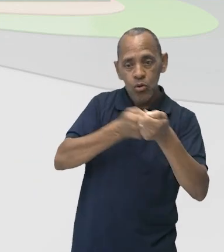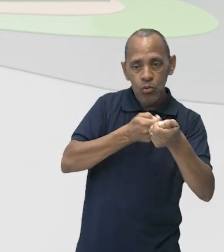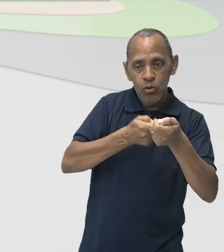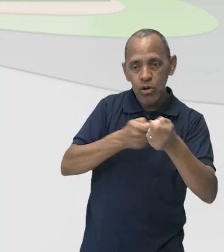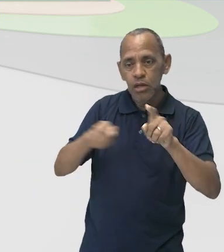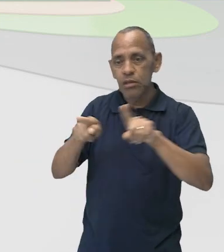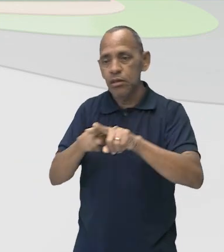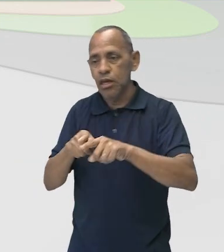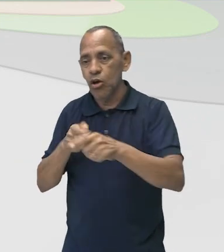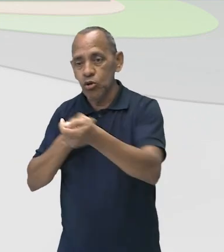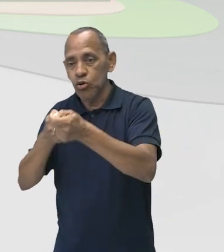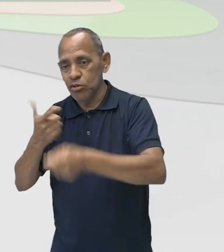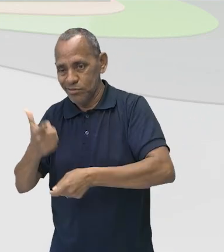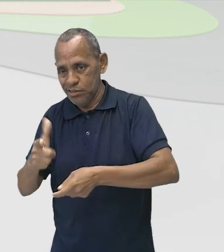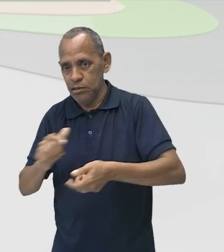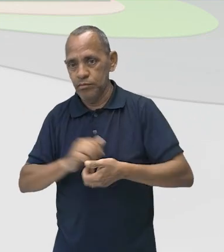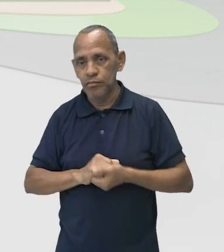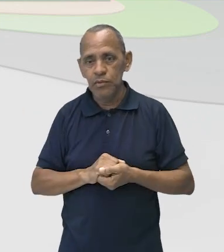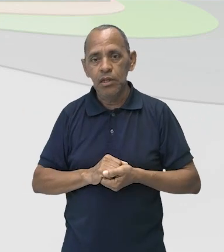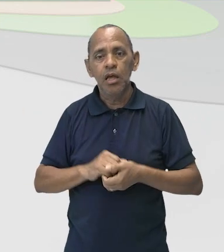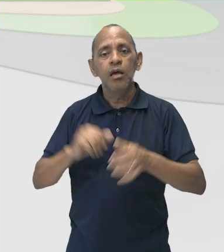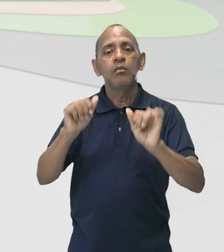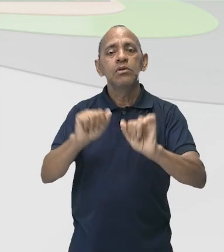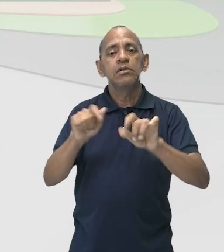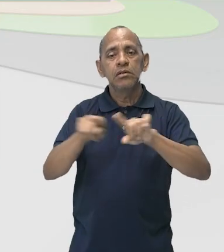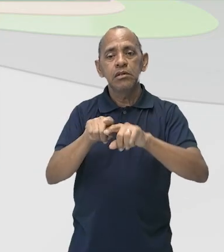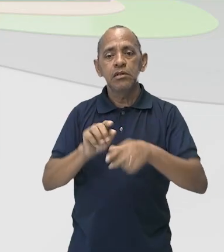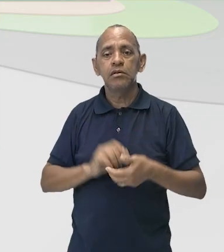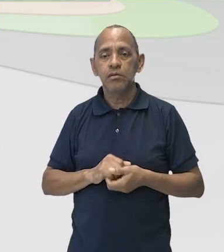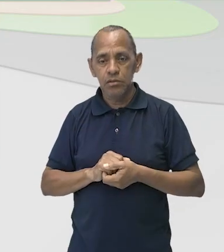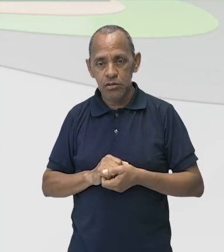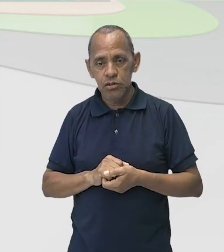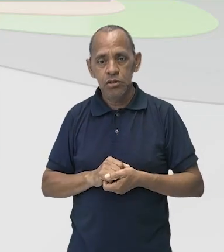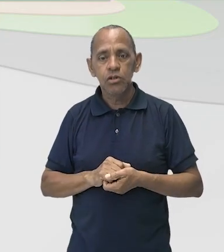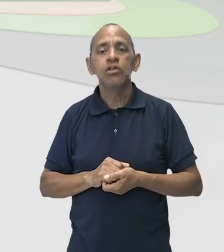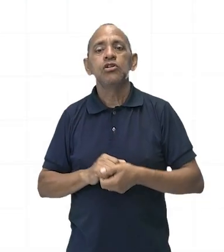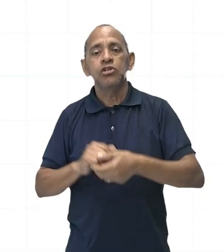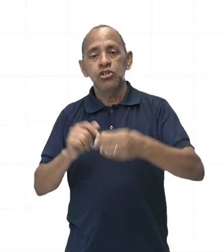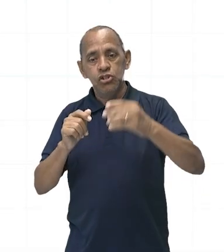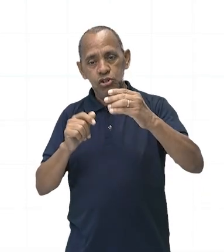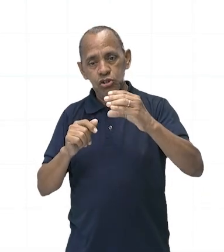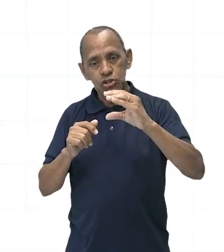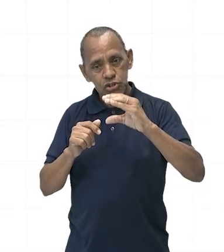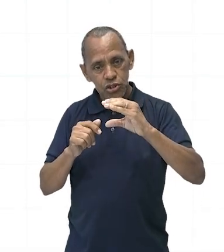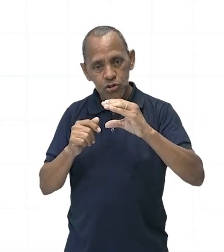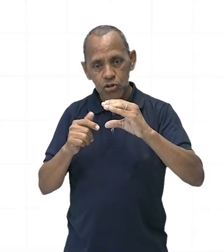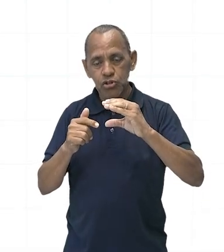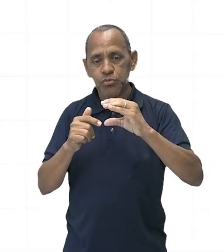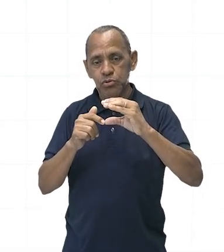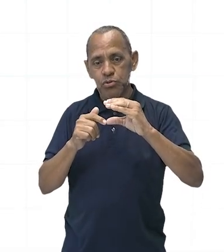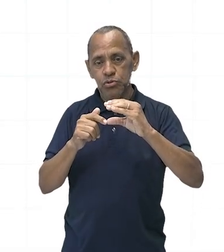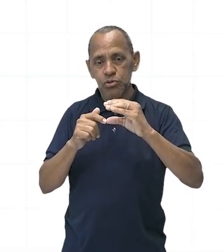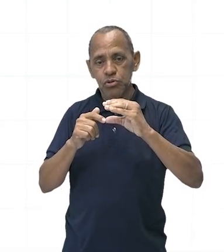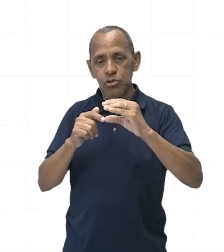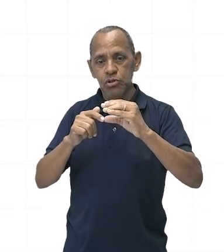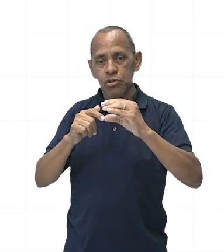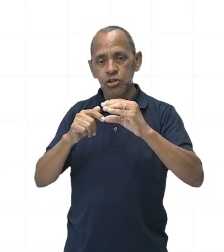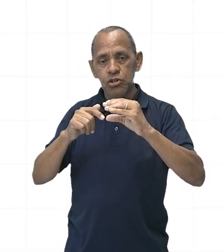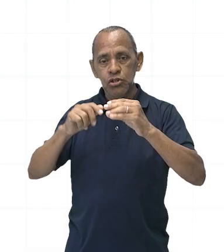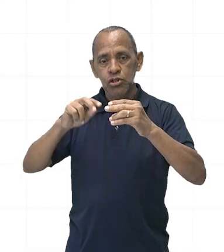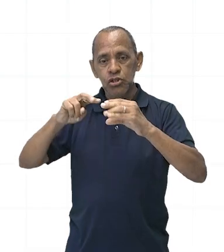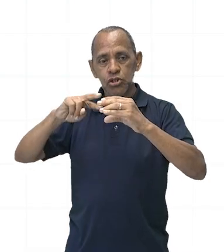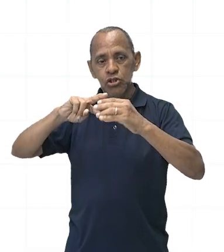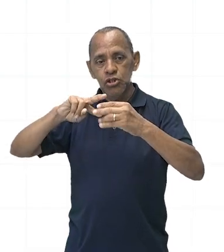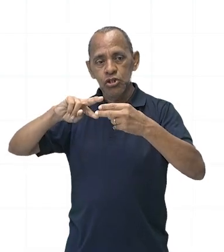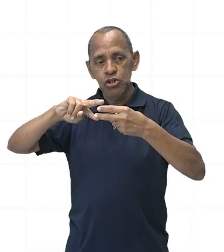tem um caráter recessivo. Mas é possível determinar o genótipo, que são essas letrinhas que a gente tem visto nos heredogramas